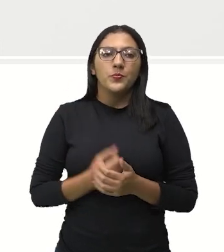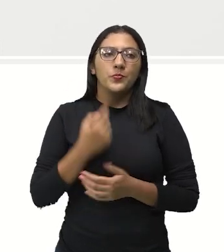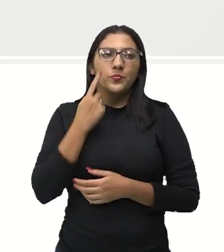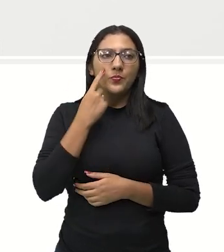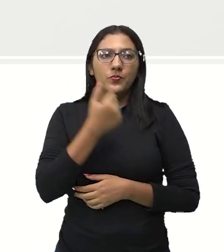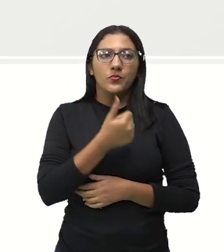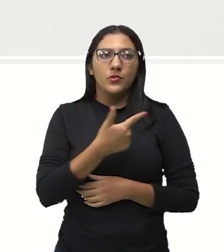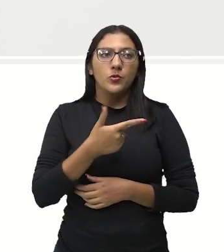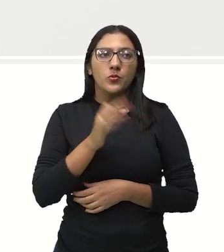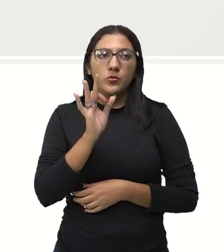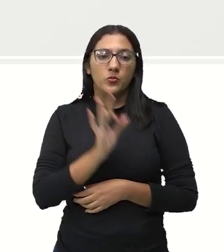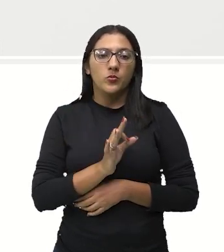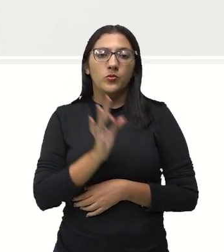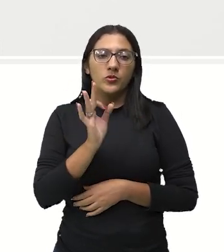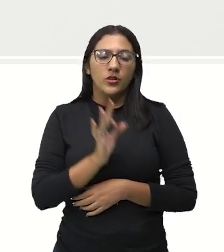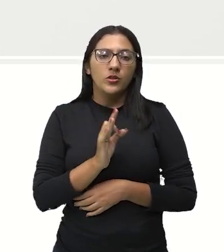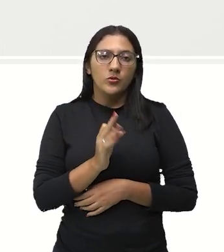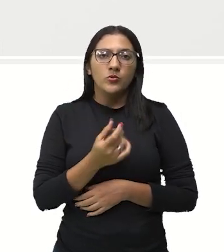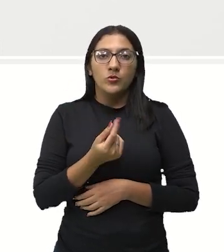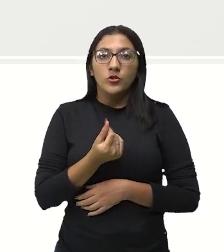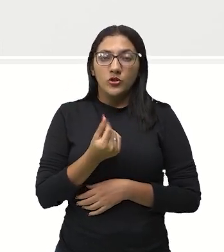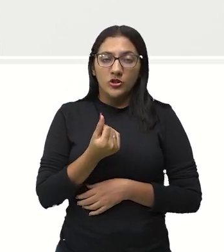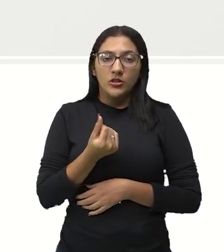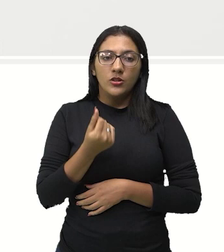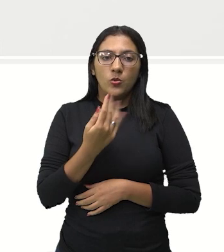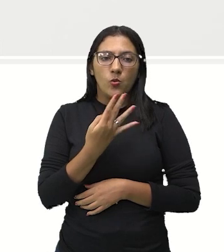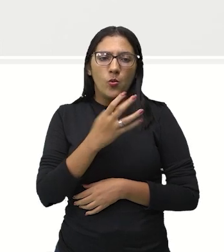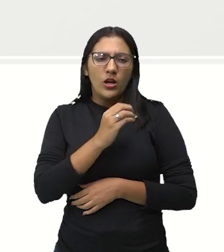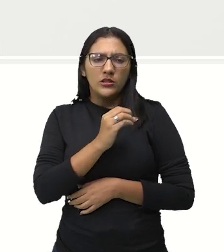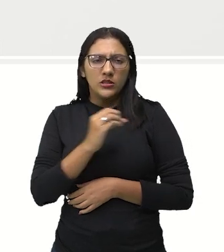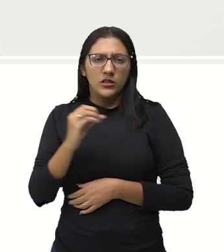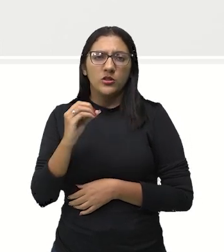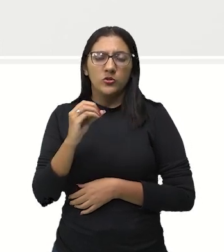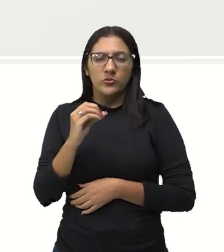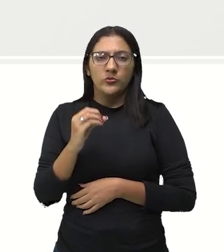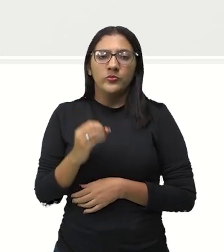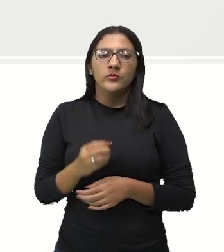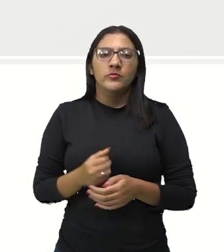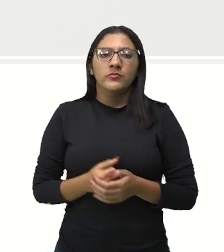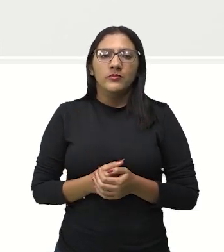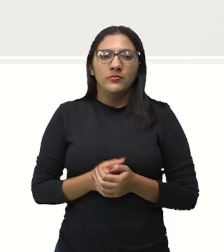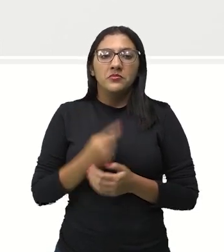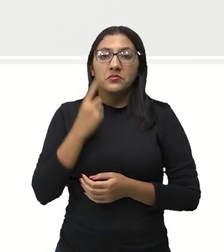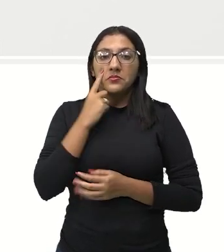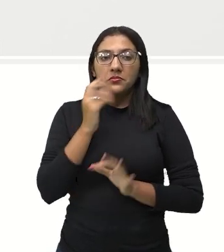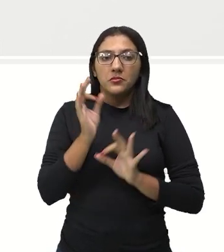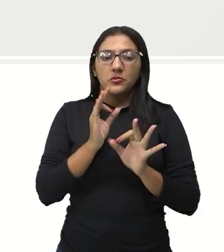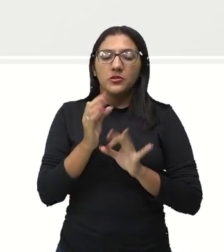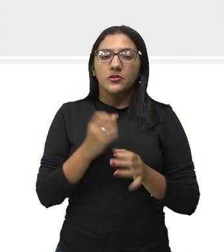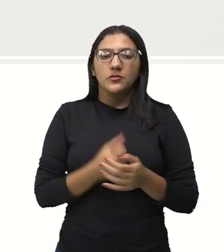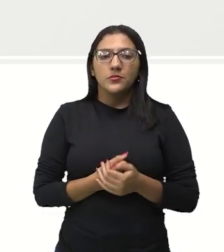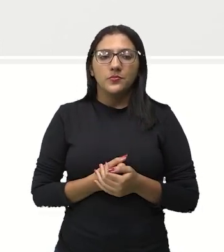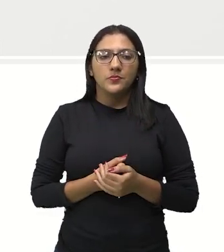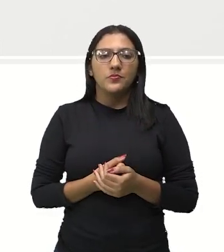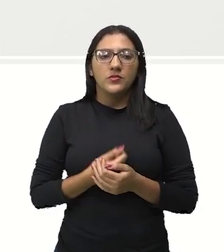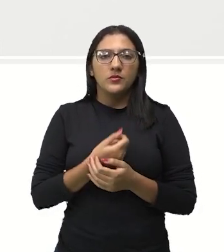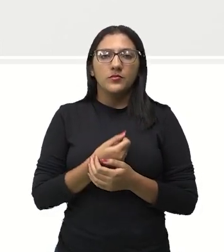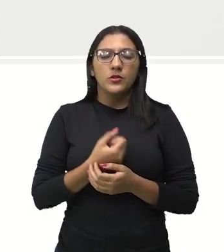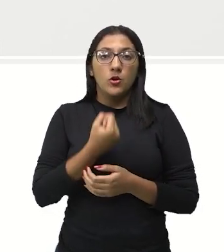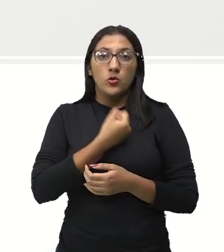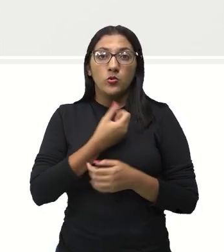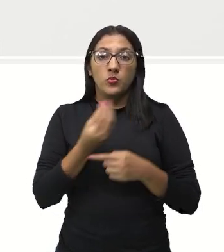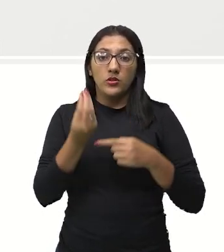12% de 400. Primeira coisa a fazer é isso, tá bom? E a gente faz assim, ó, 12